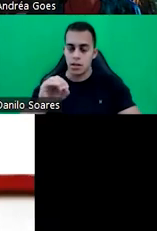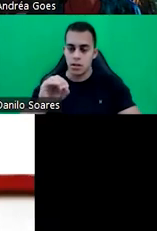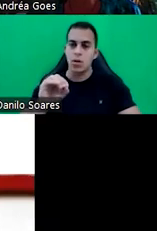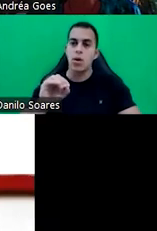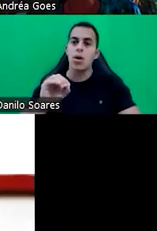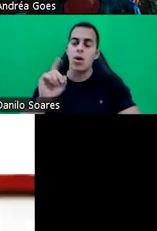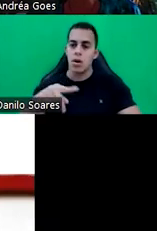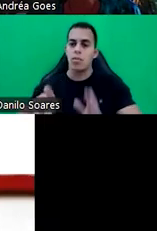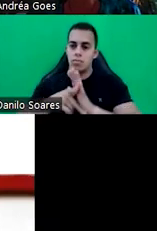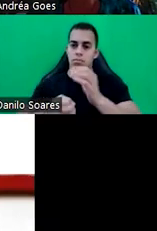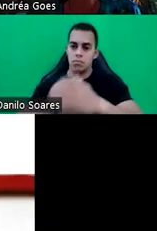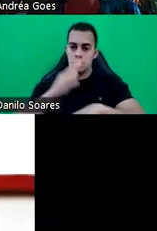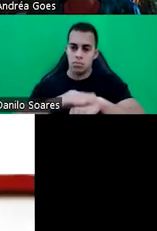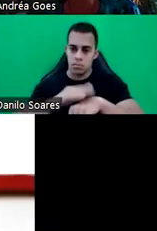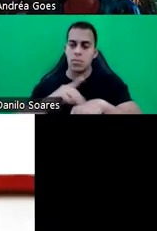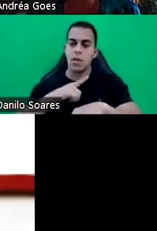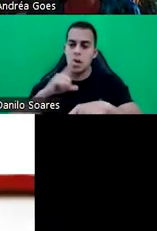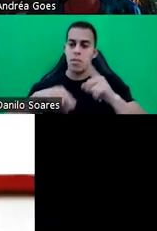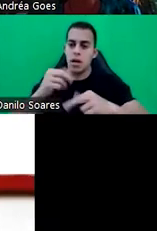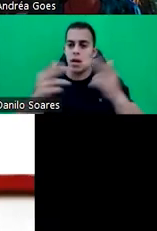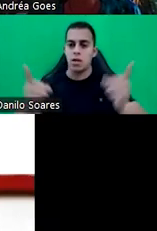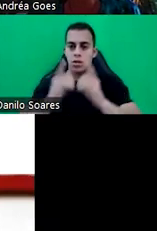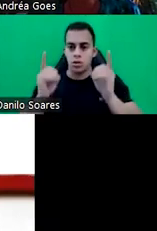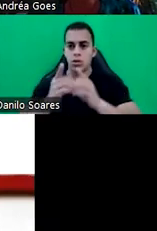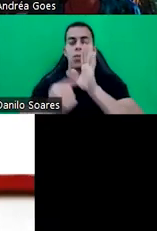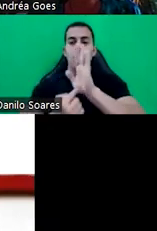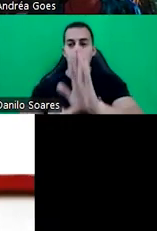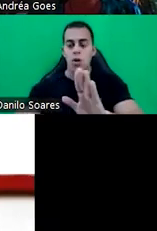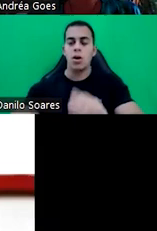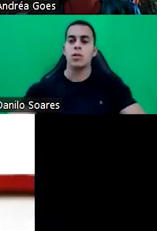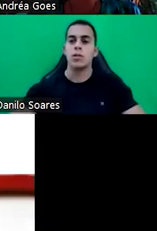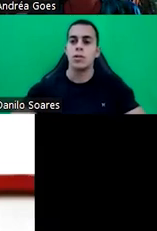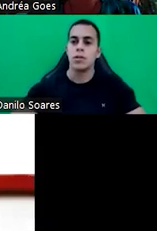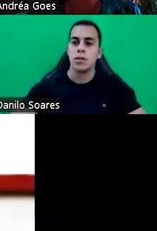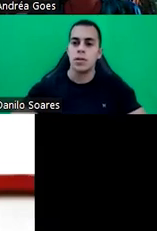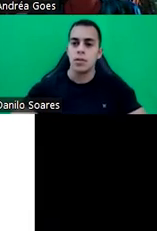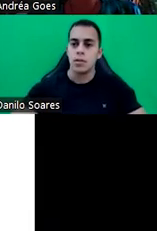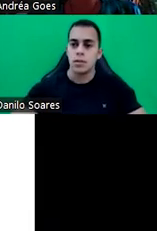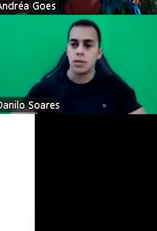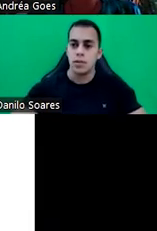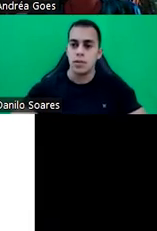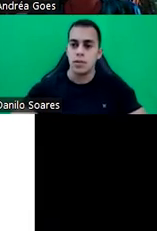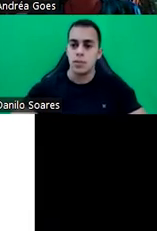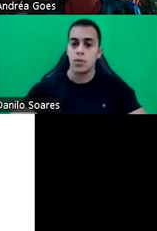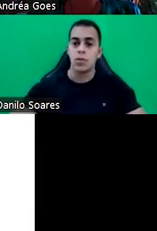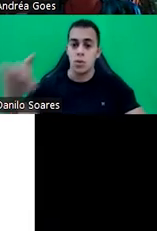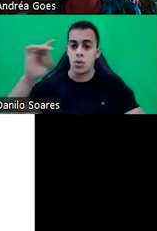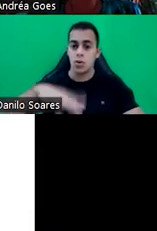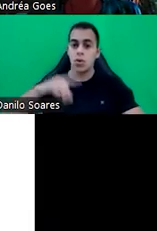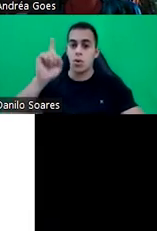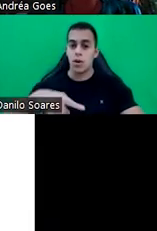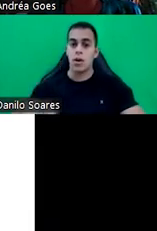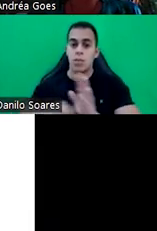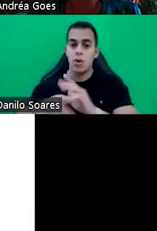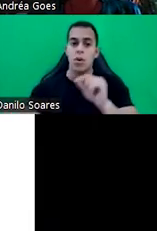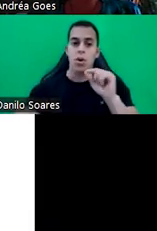produzida, e aí a gente tem material didático que mostra isso, e o último material didático, pode passar, é o do CRISPR-Cas,